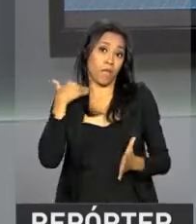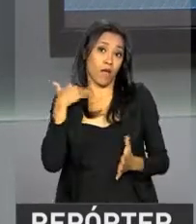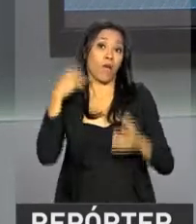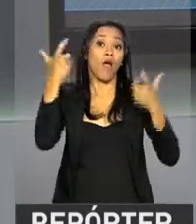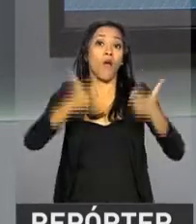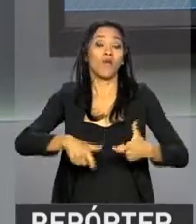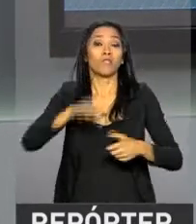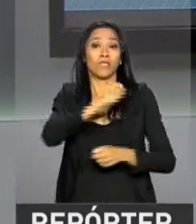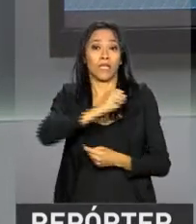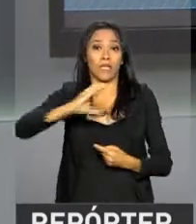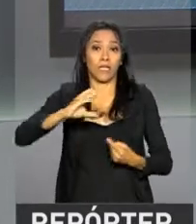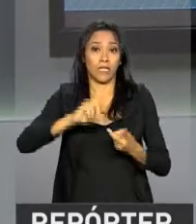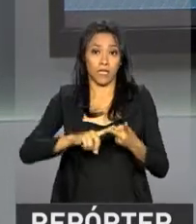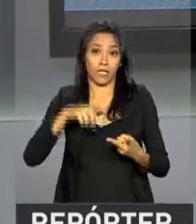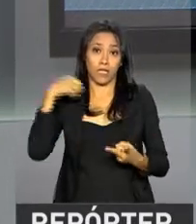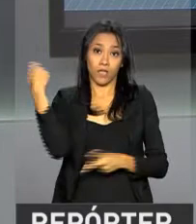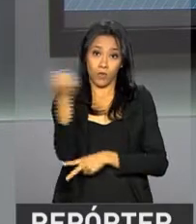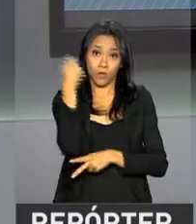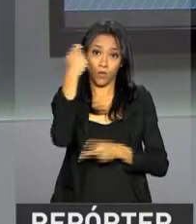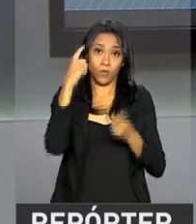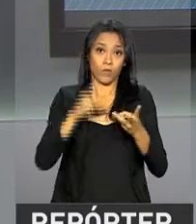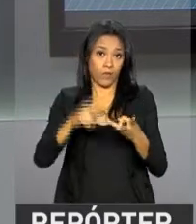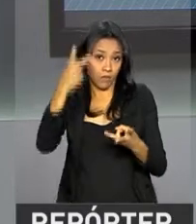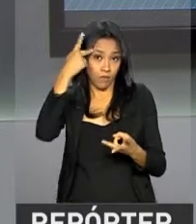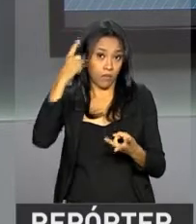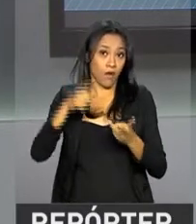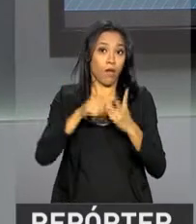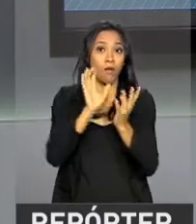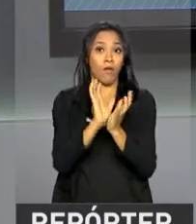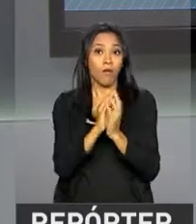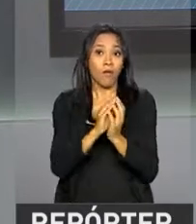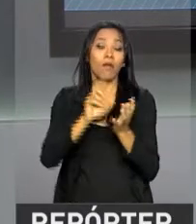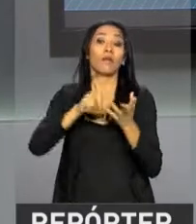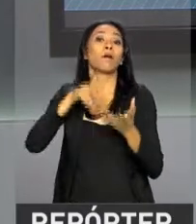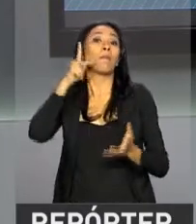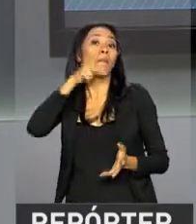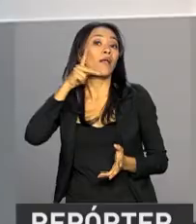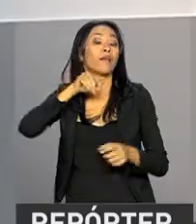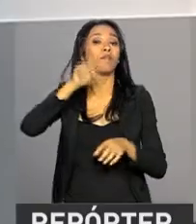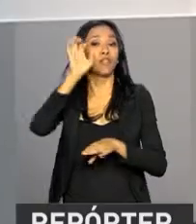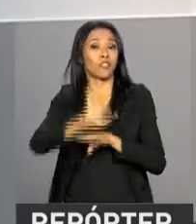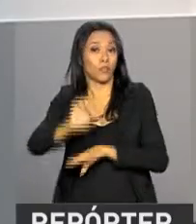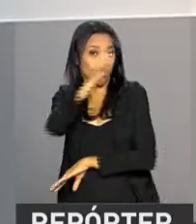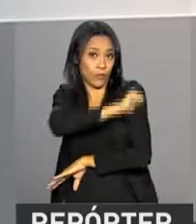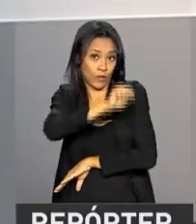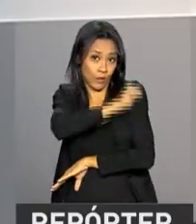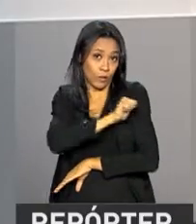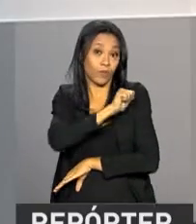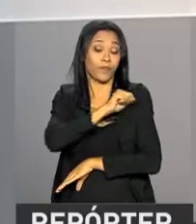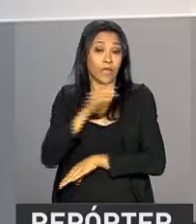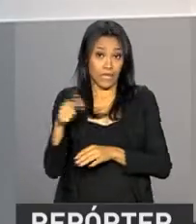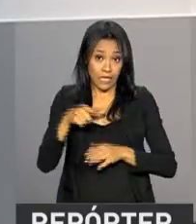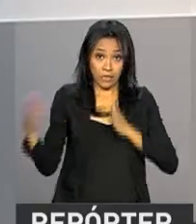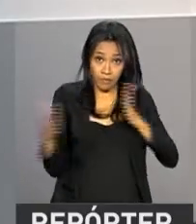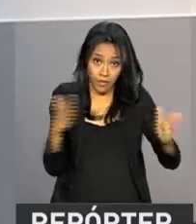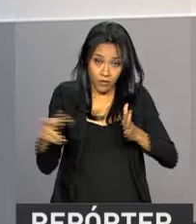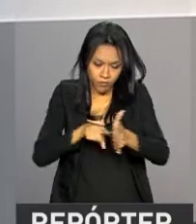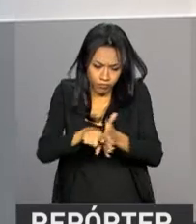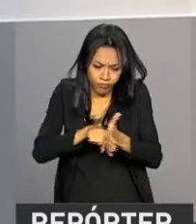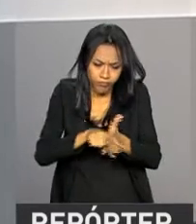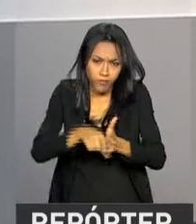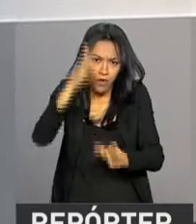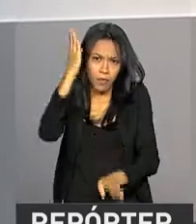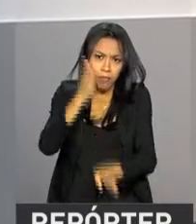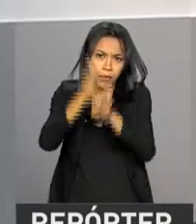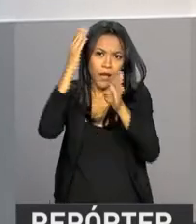catarina rio grande do sul são paulo pernambuco paraíba e rio de janeiro durante as investigações foram apreendidas no brasil